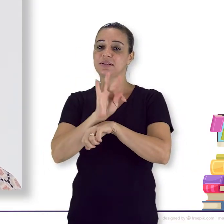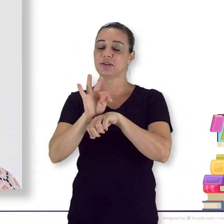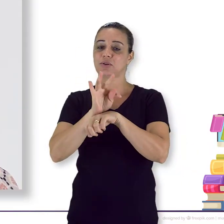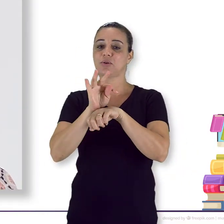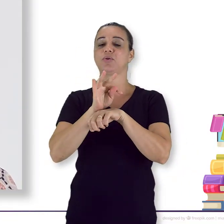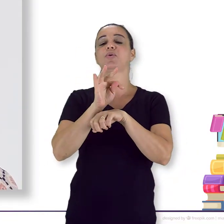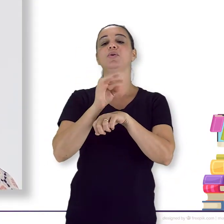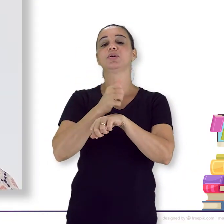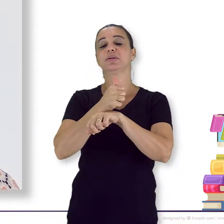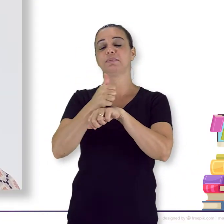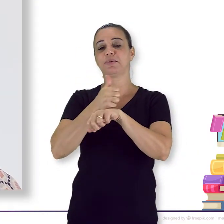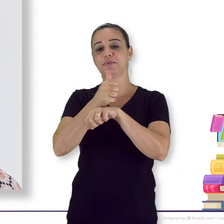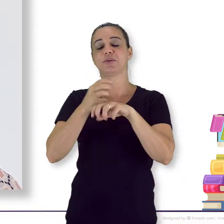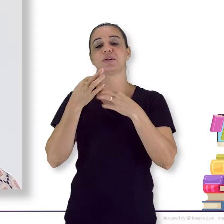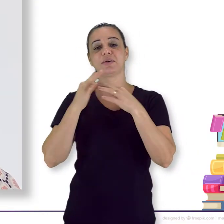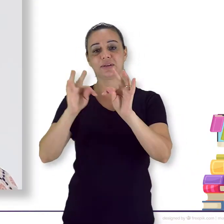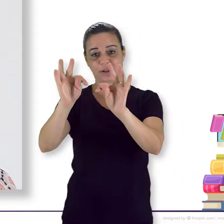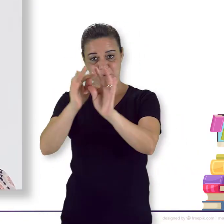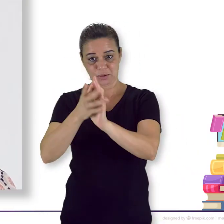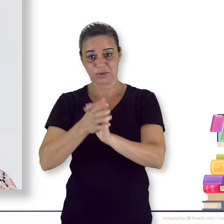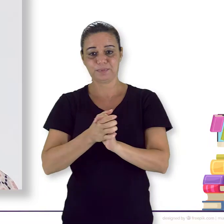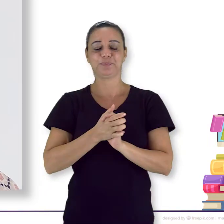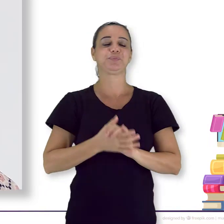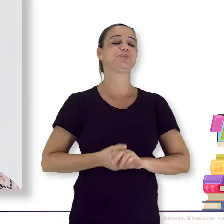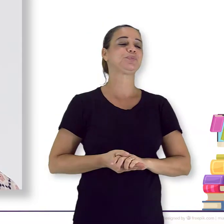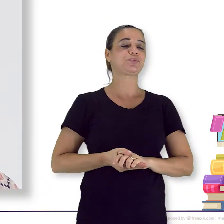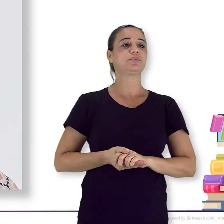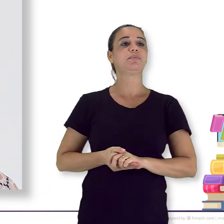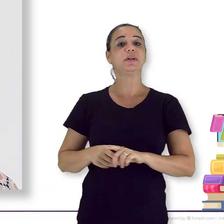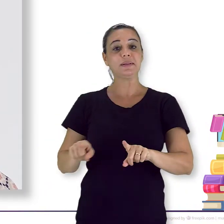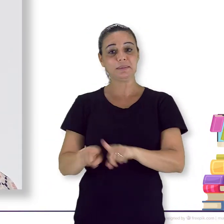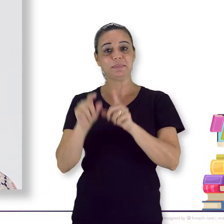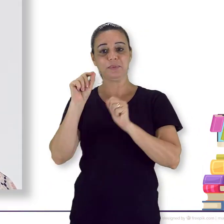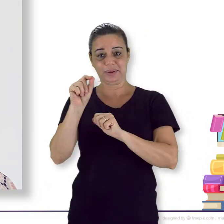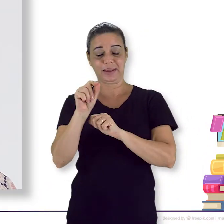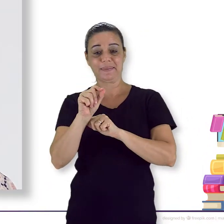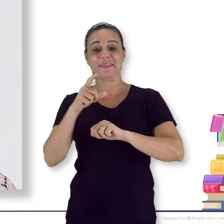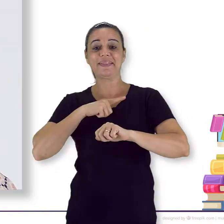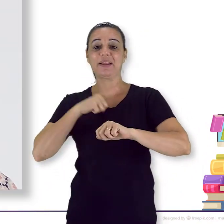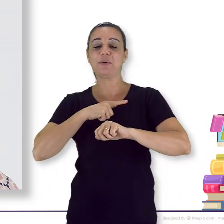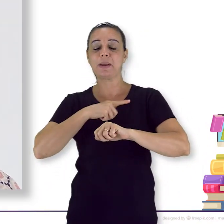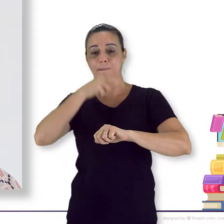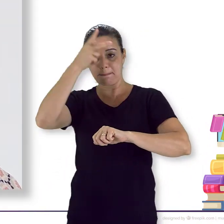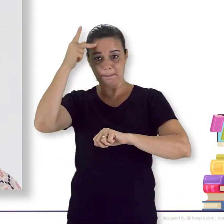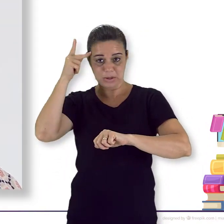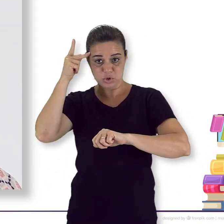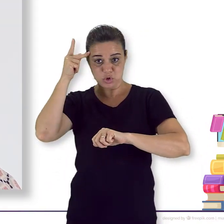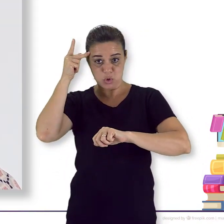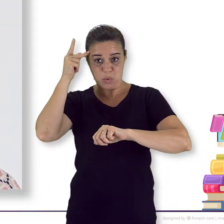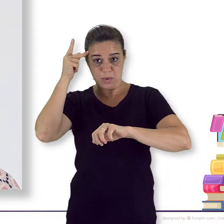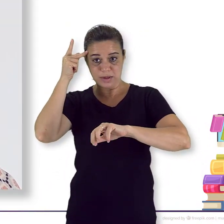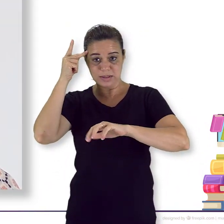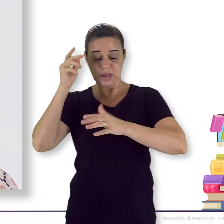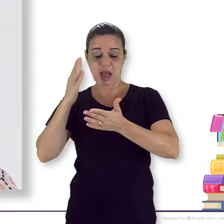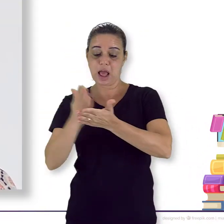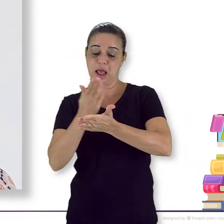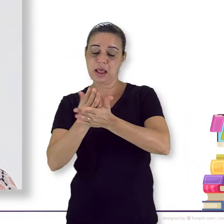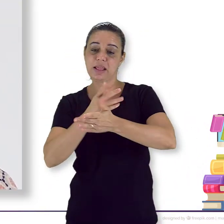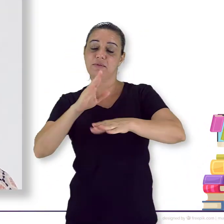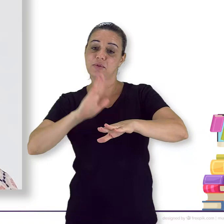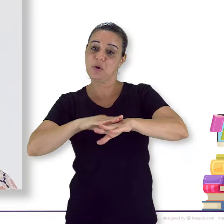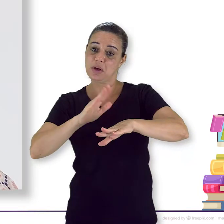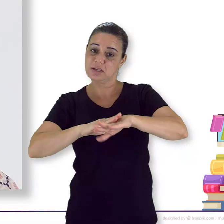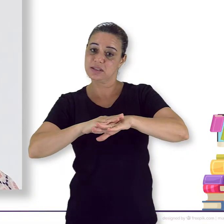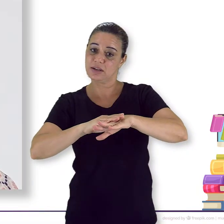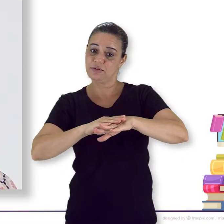para tratar de maneira mais específica a respeito do sociointeracionismo, nós temos 2 autores de